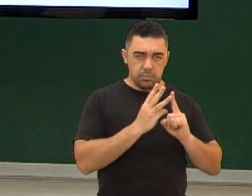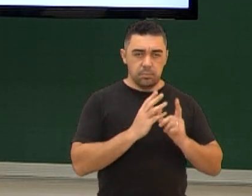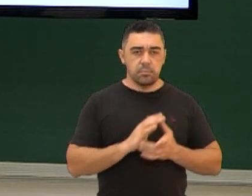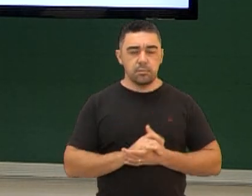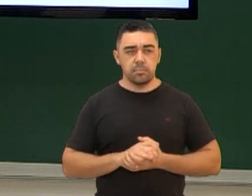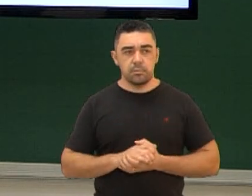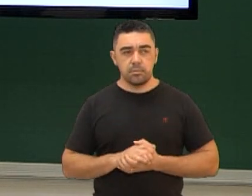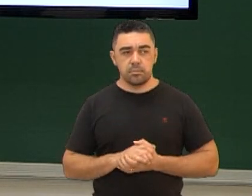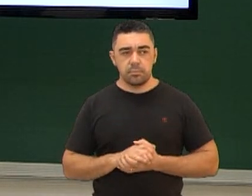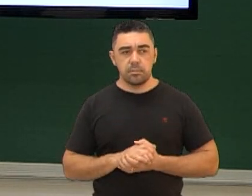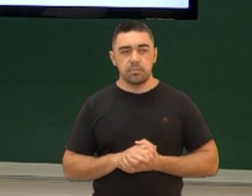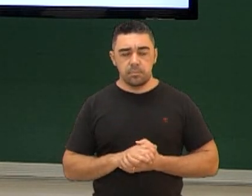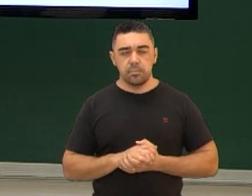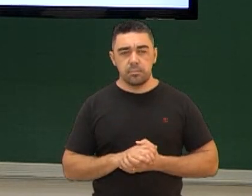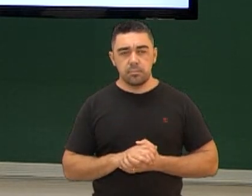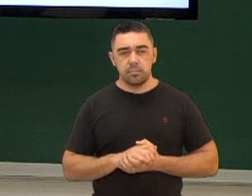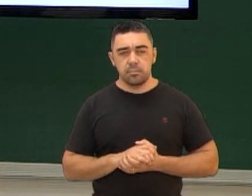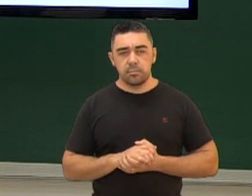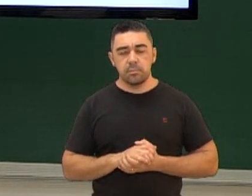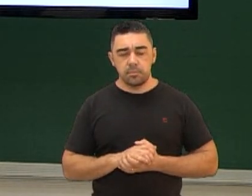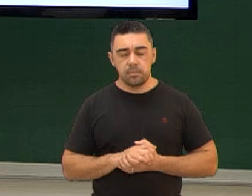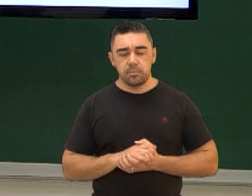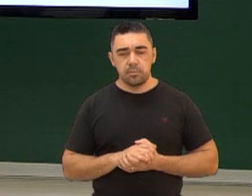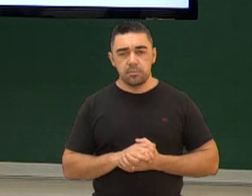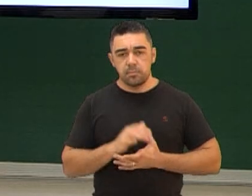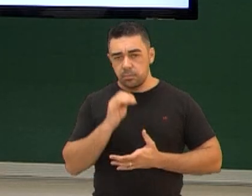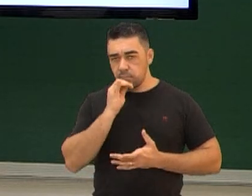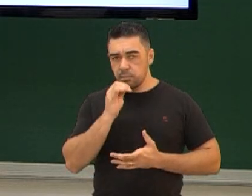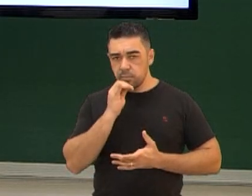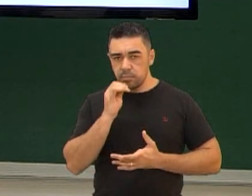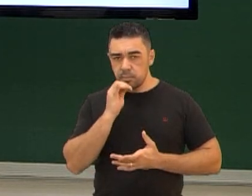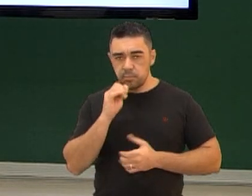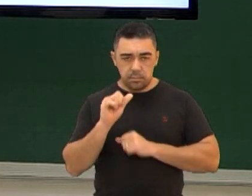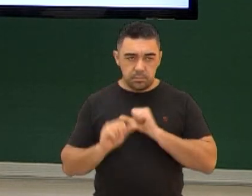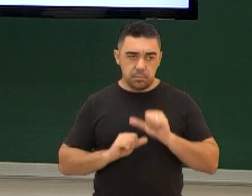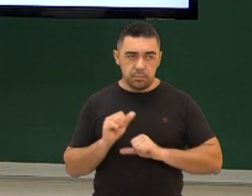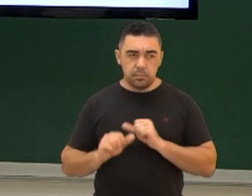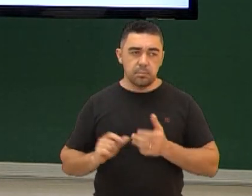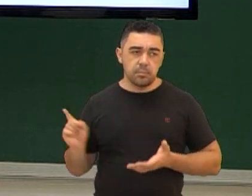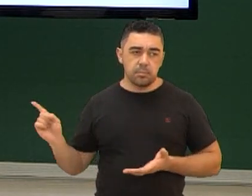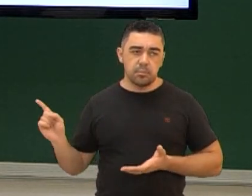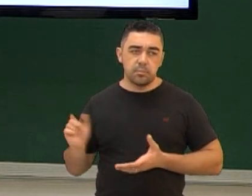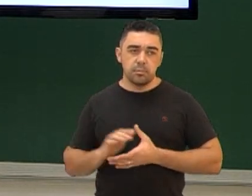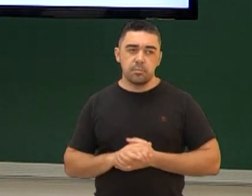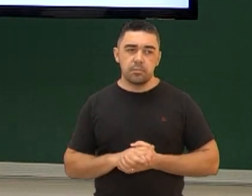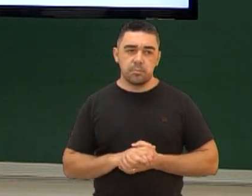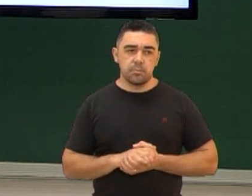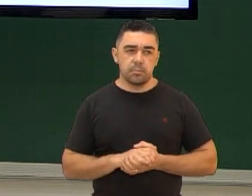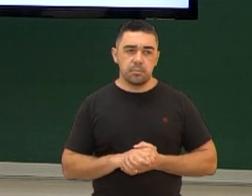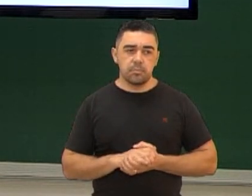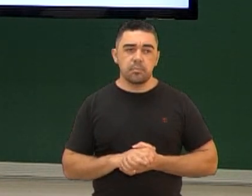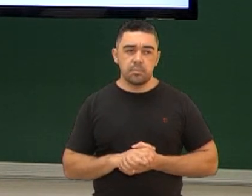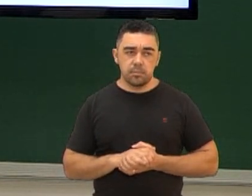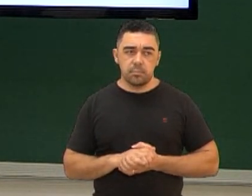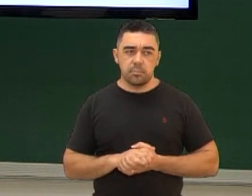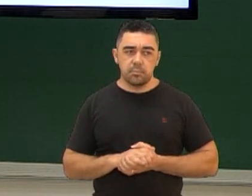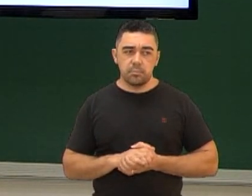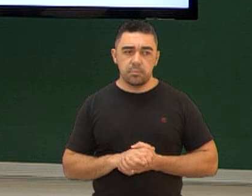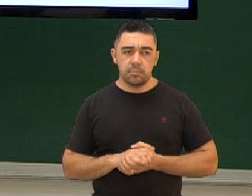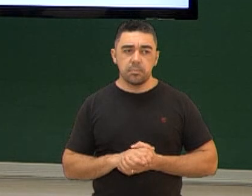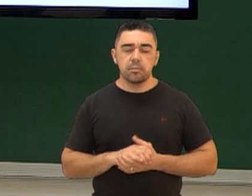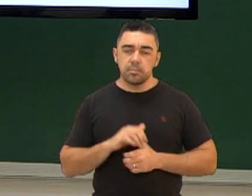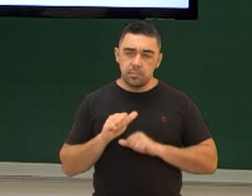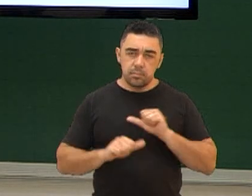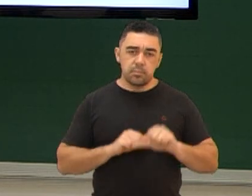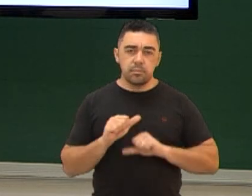pico, para cá, que é uma casa de maior valência, né? Então, o pico vai reduzir. Tem que pular 3 casas para a esquerda.